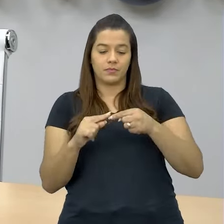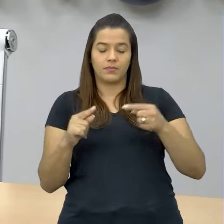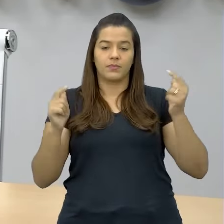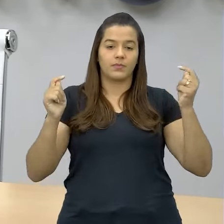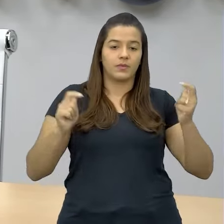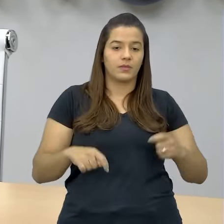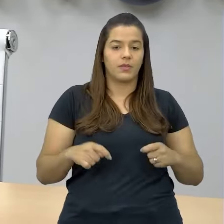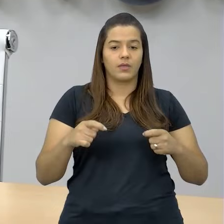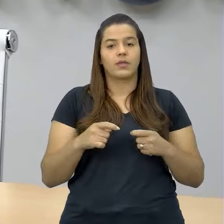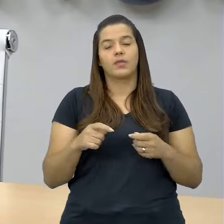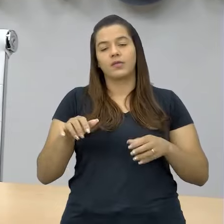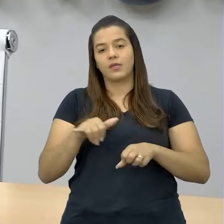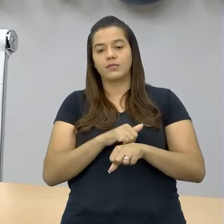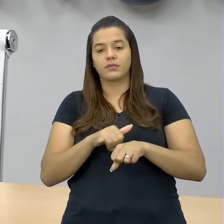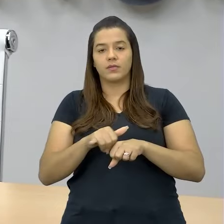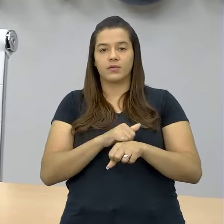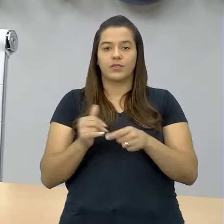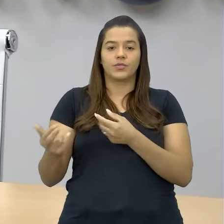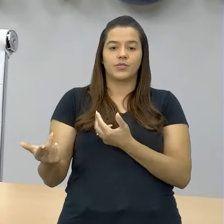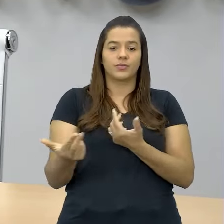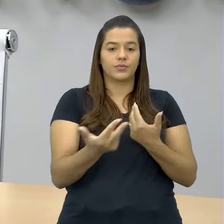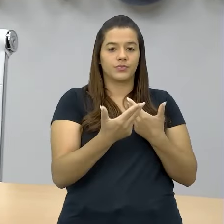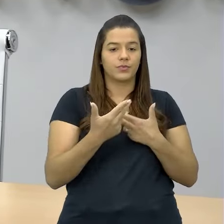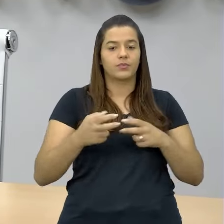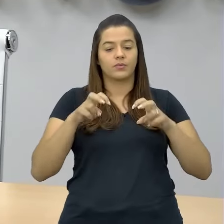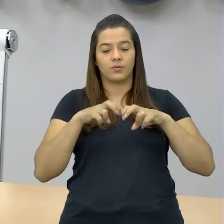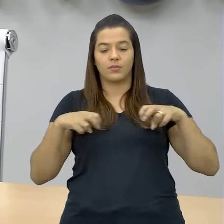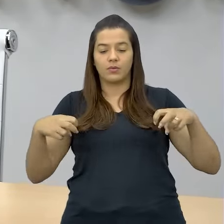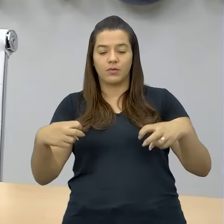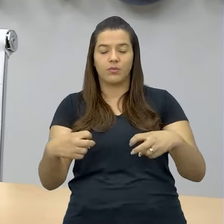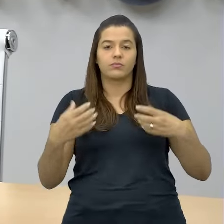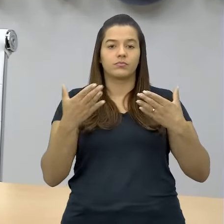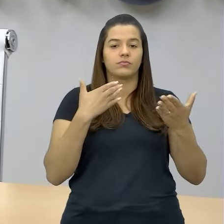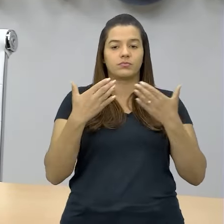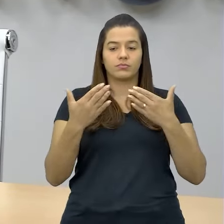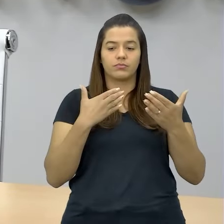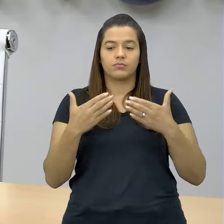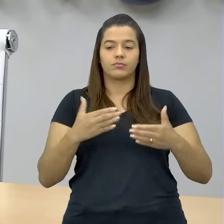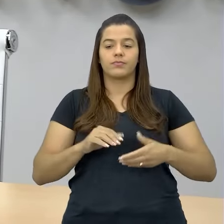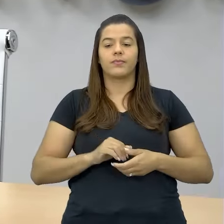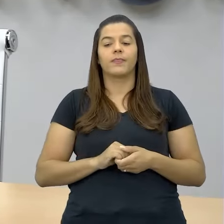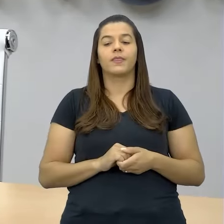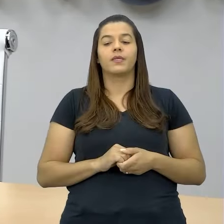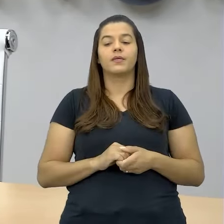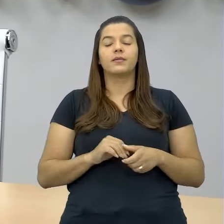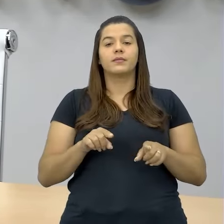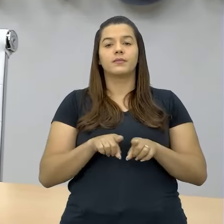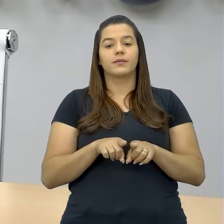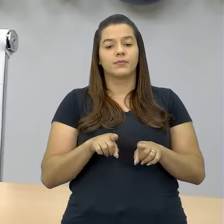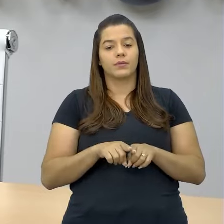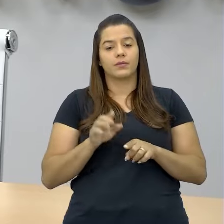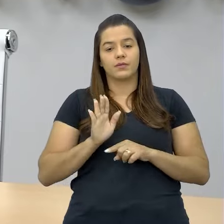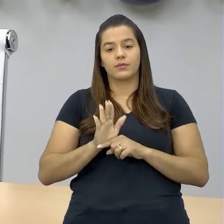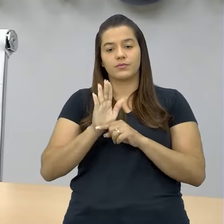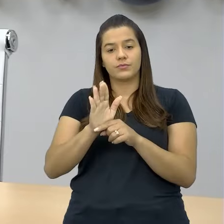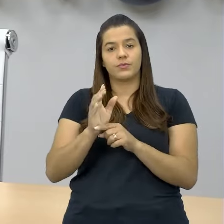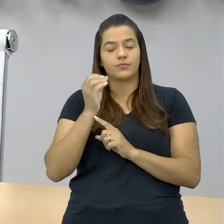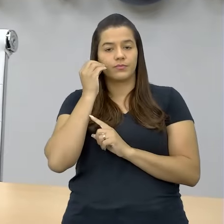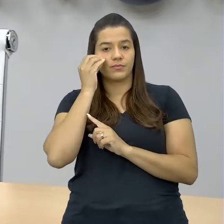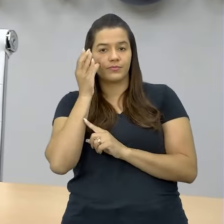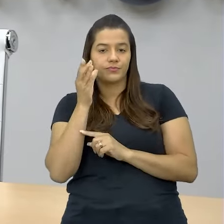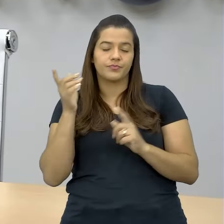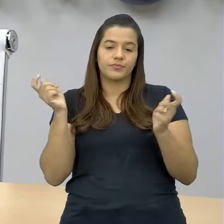tem as mesmas estratégias, né? Ela começa com uma roda de conversa, ela vai levantar conhecimentos prévios